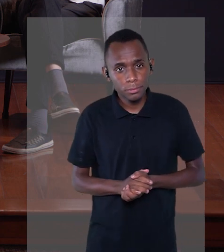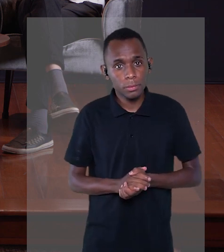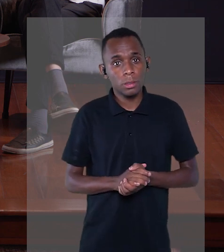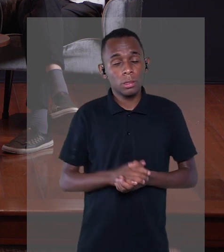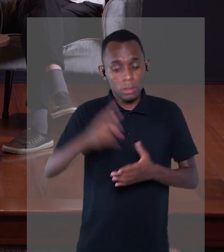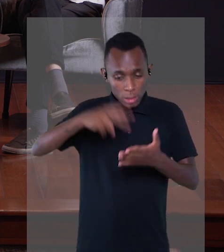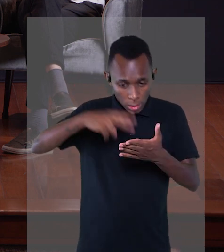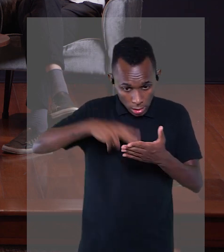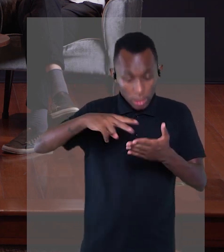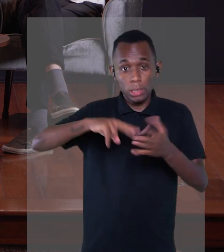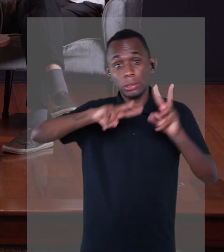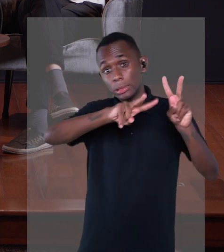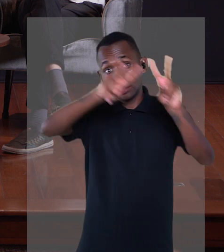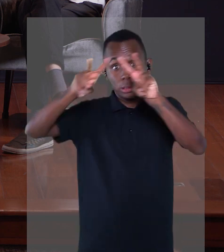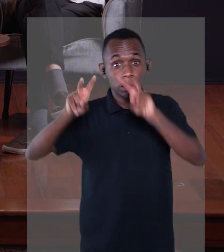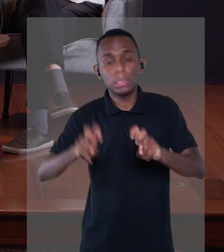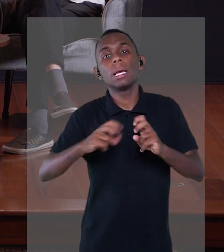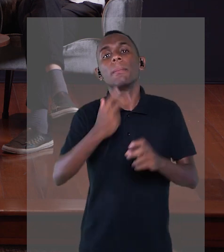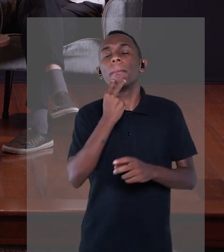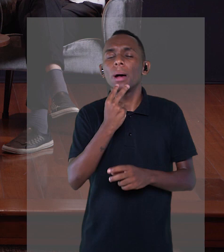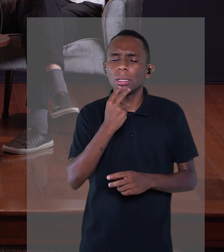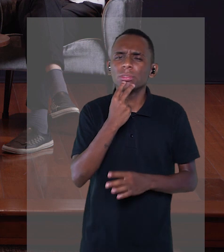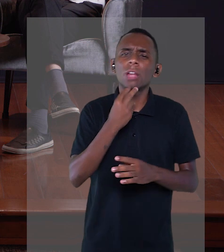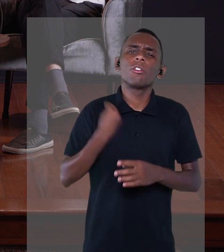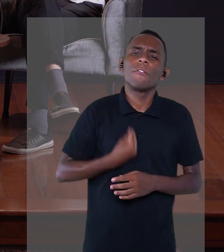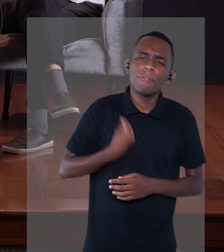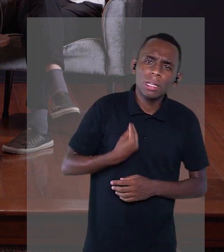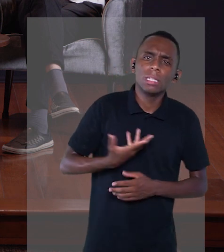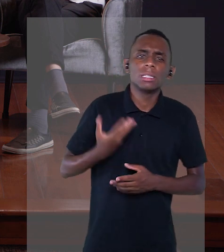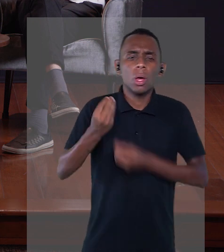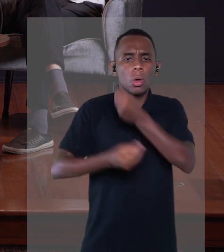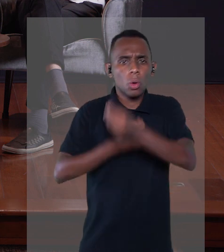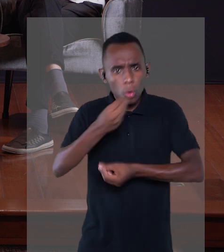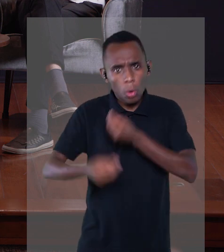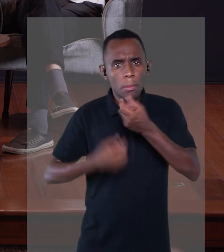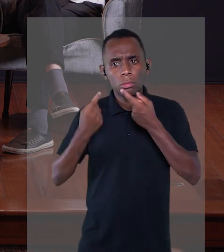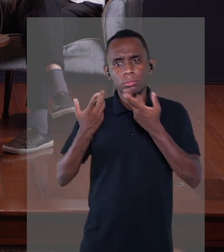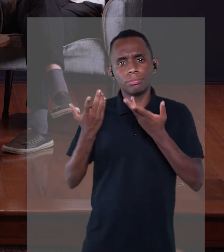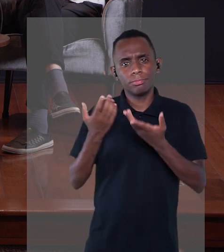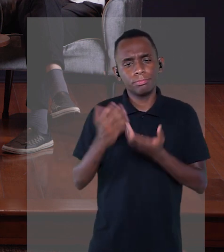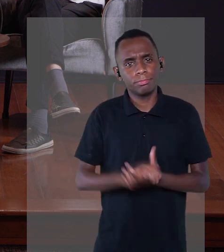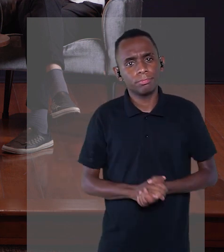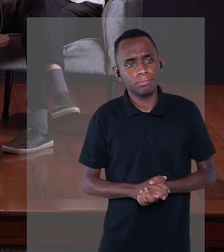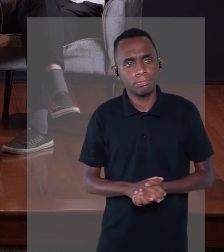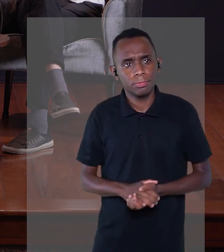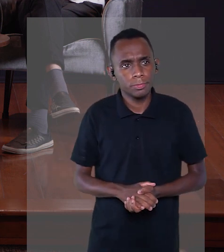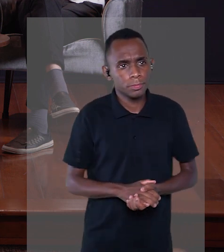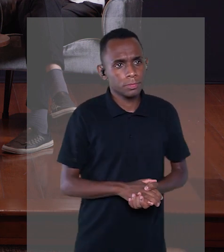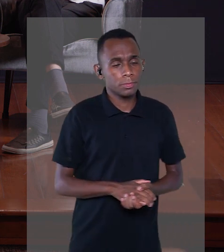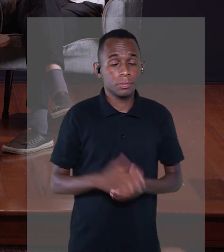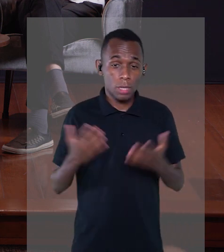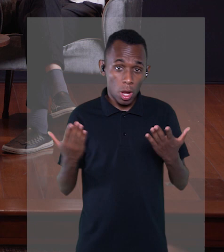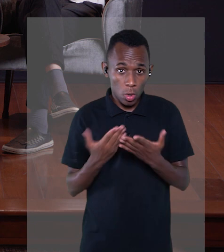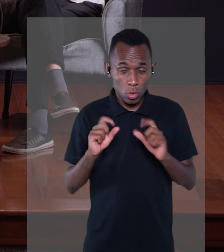Li muito sobre o Machado também. Li muita crítica, muita fortuna crítica sobre ele. Agora,